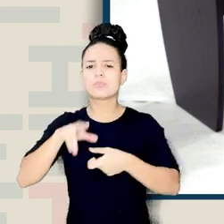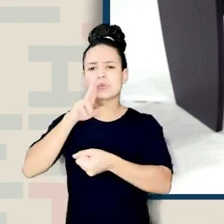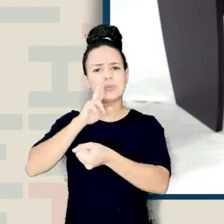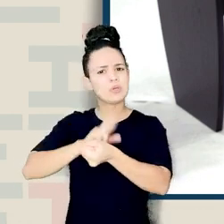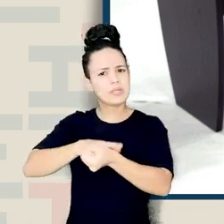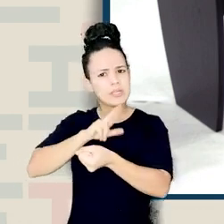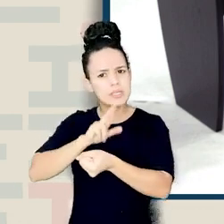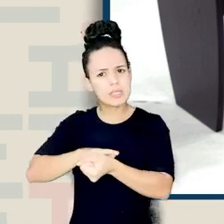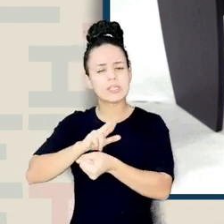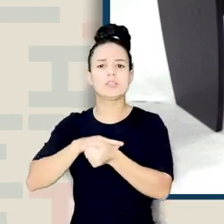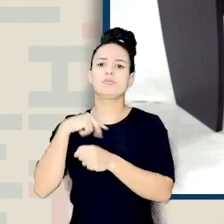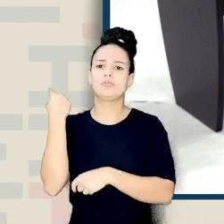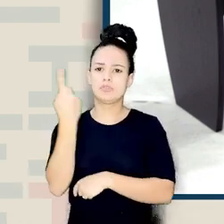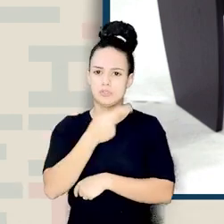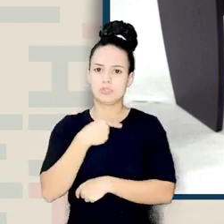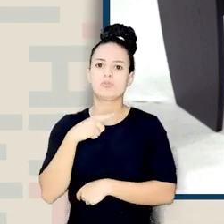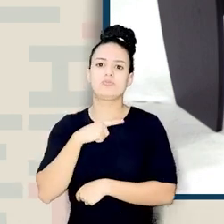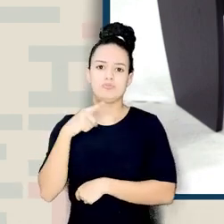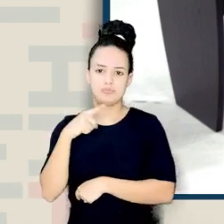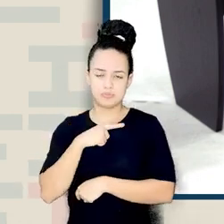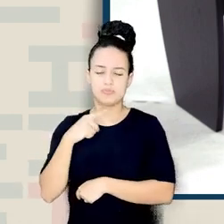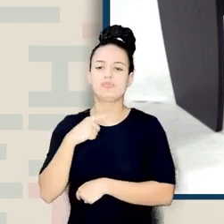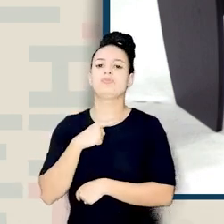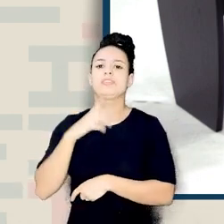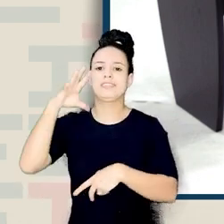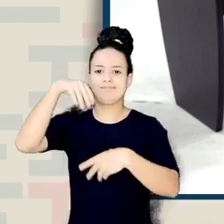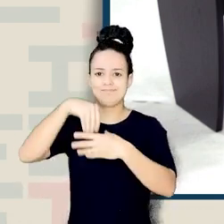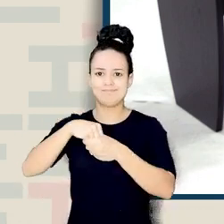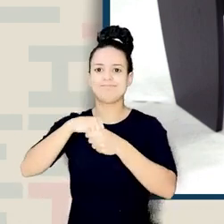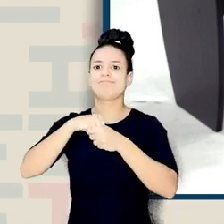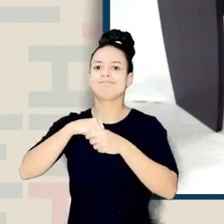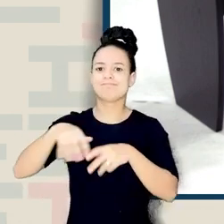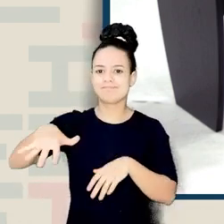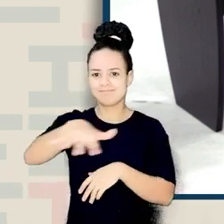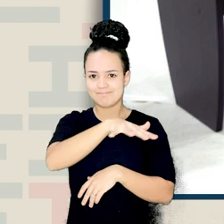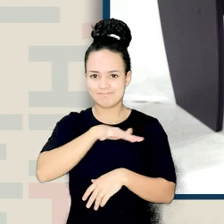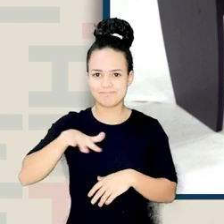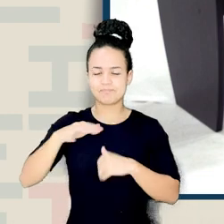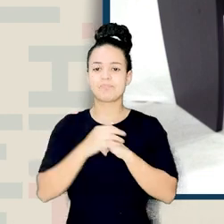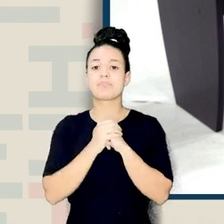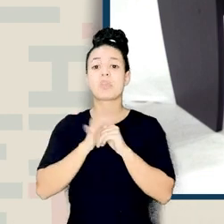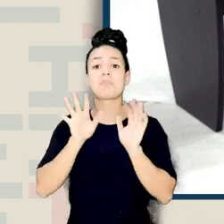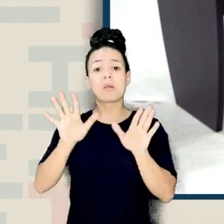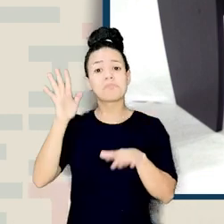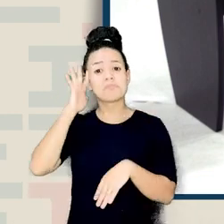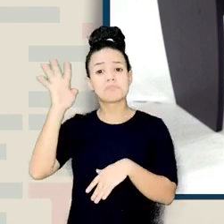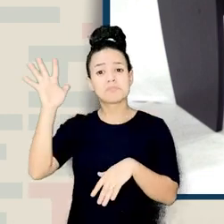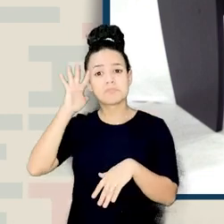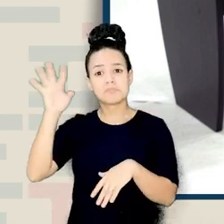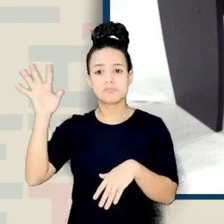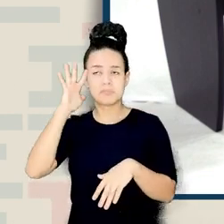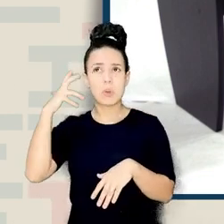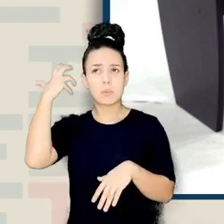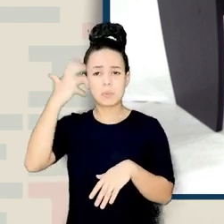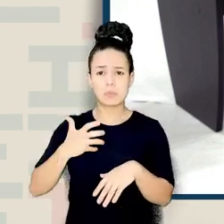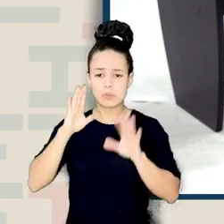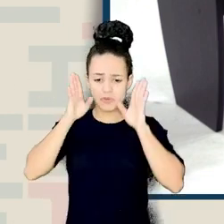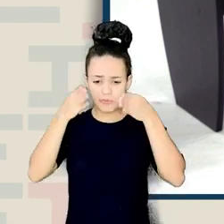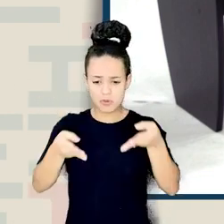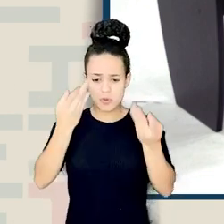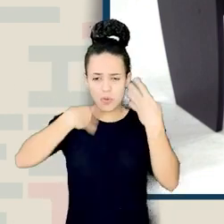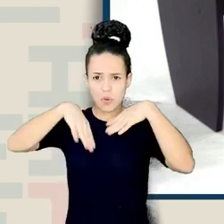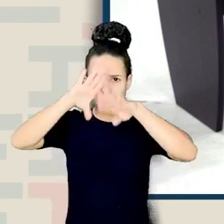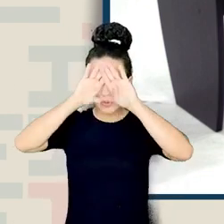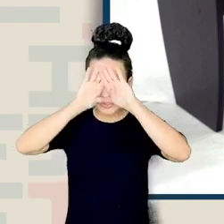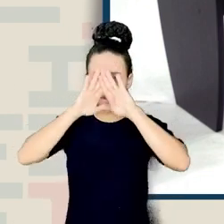rítmica que nós temos na nossa manifestação. Pensar agora nos toques aos orixás é entender um